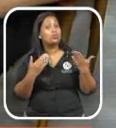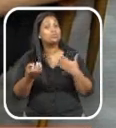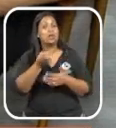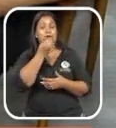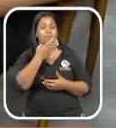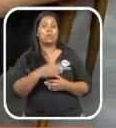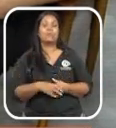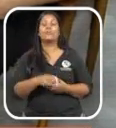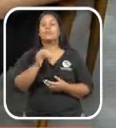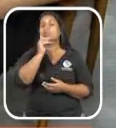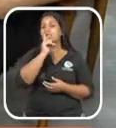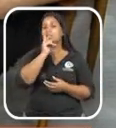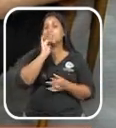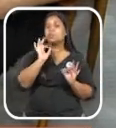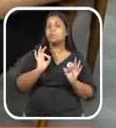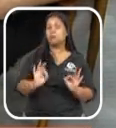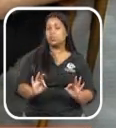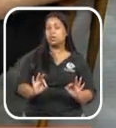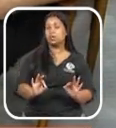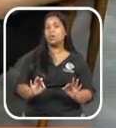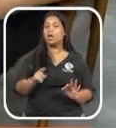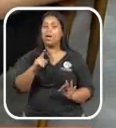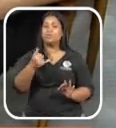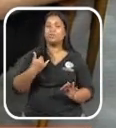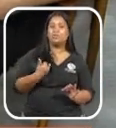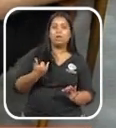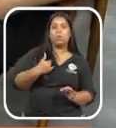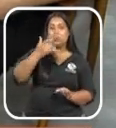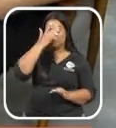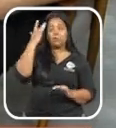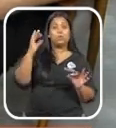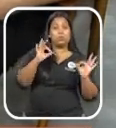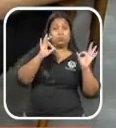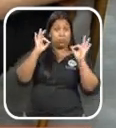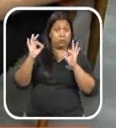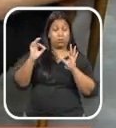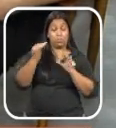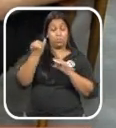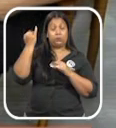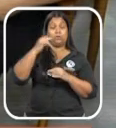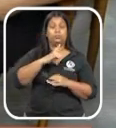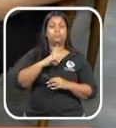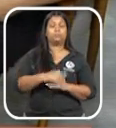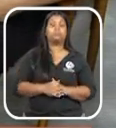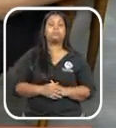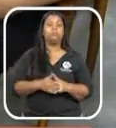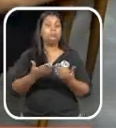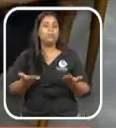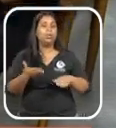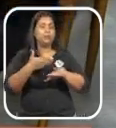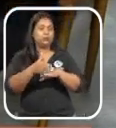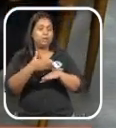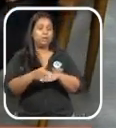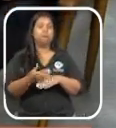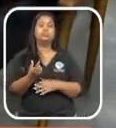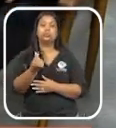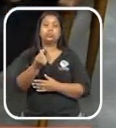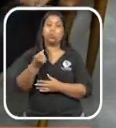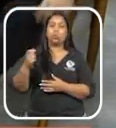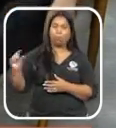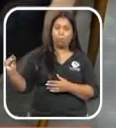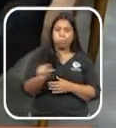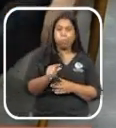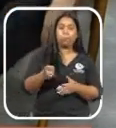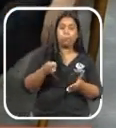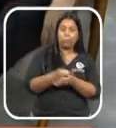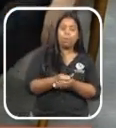o pessoal que está assistindo é sempre importante. Então, nós fizemos um ensaio. O orçamento impositivo mesmo foi aprovado, só que ele só vai valer